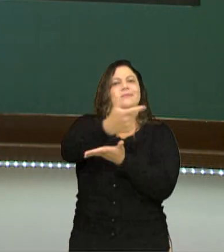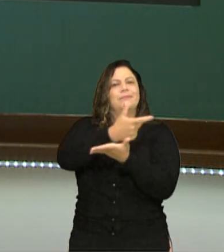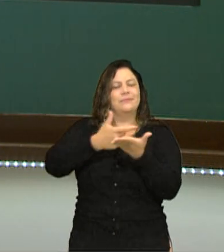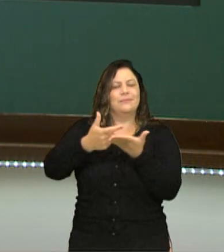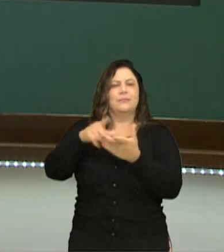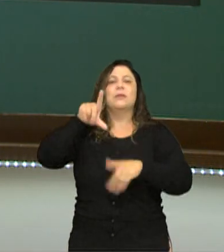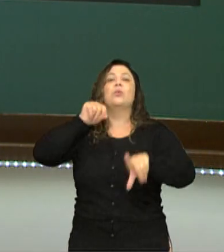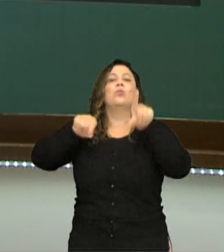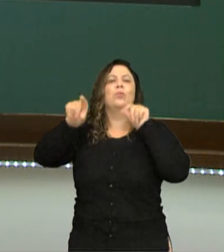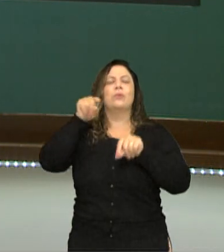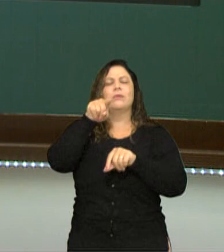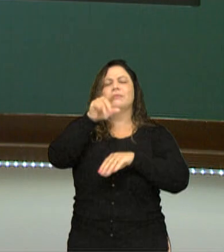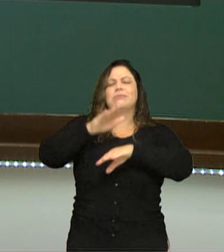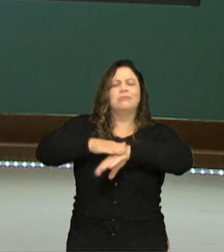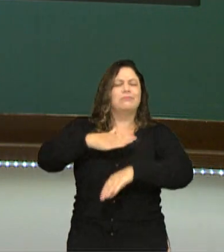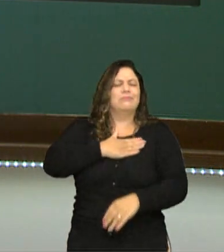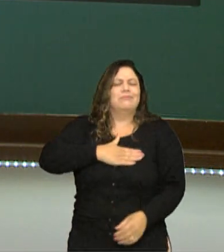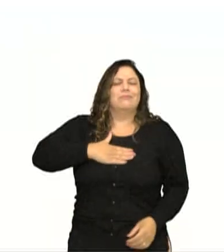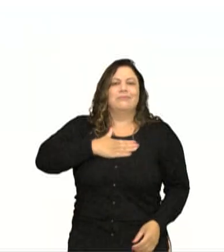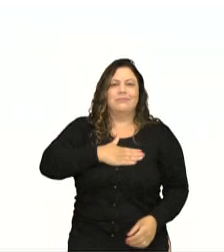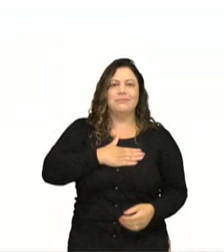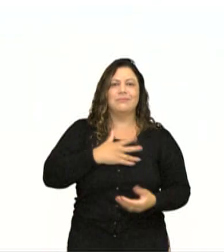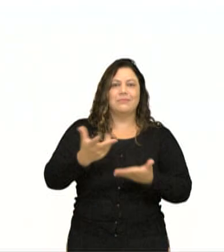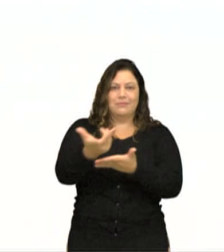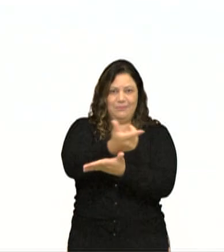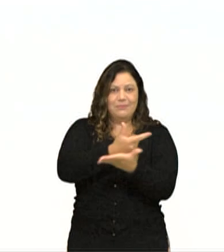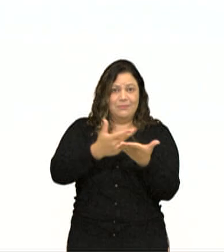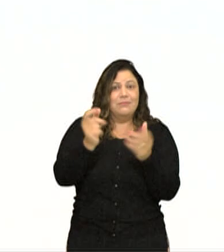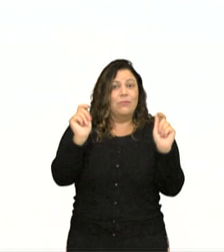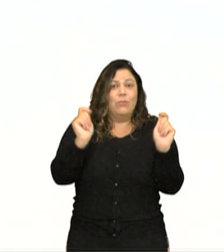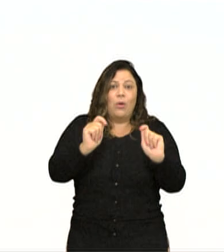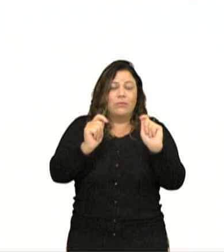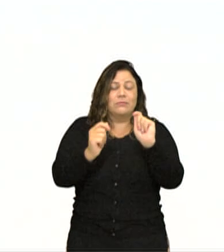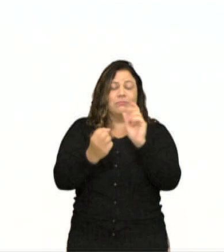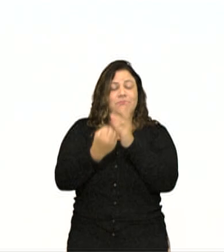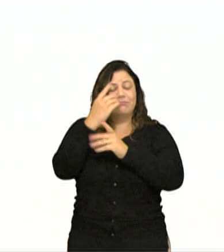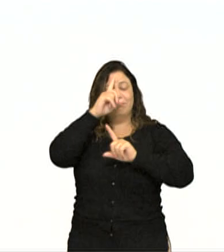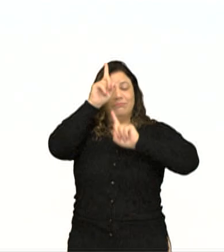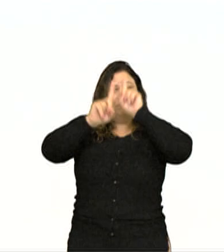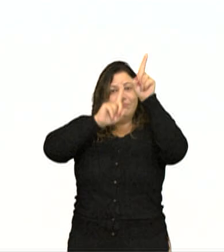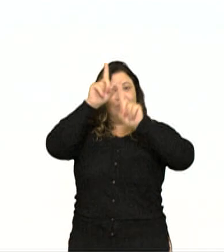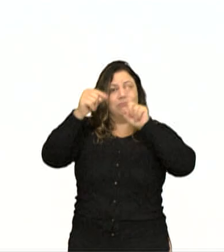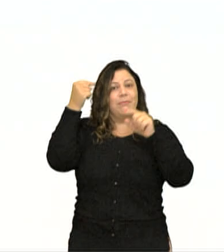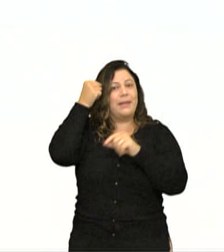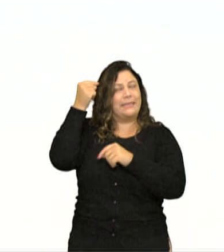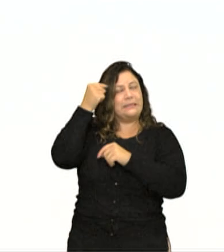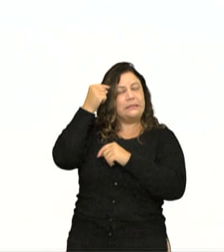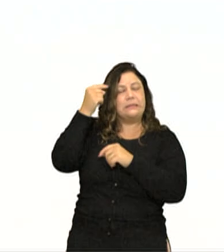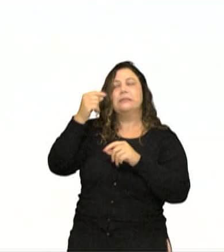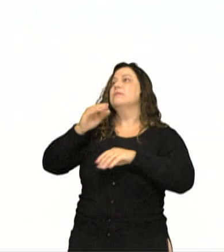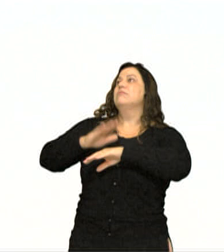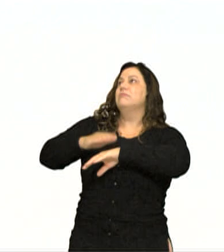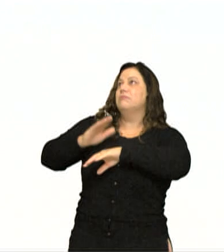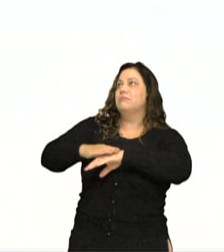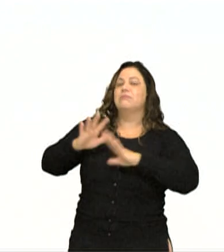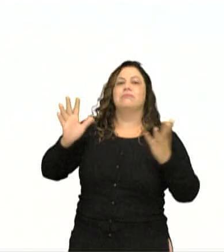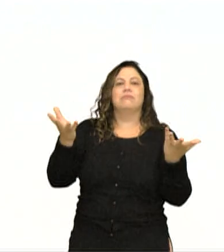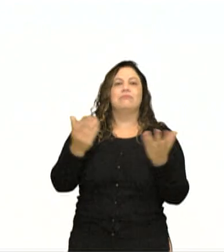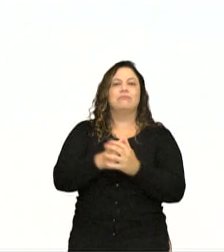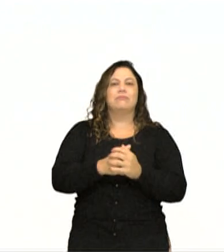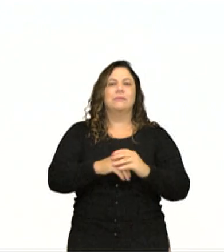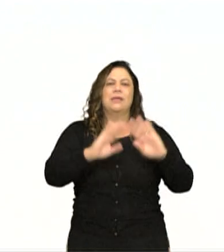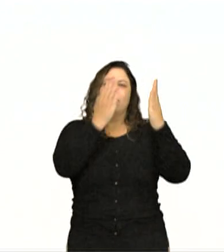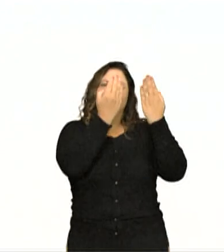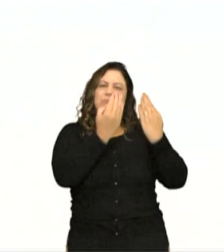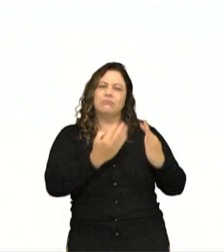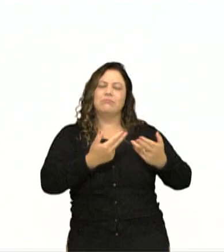o qual você mais gostou, tá bom? E pode criar também, né, tanto pensando em fazer a harmonia ali,